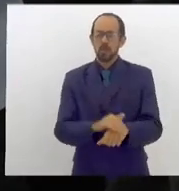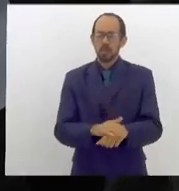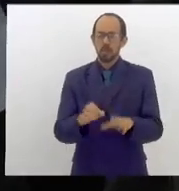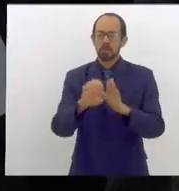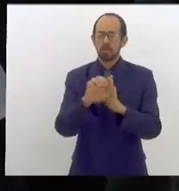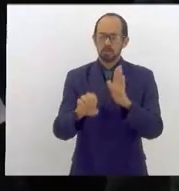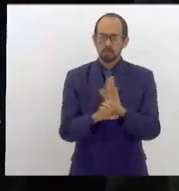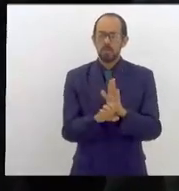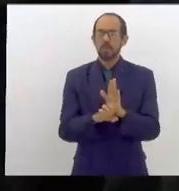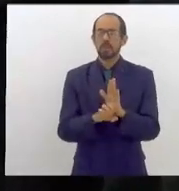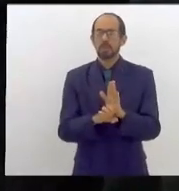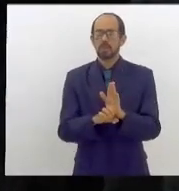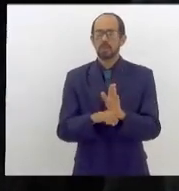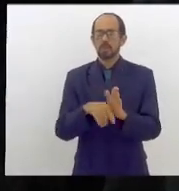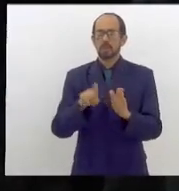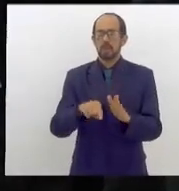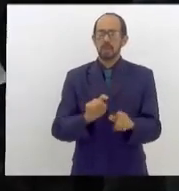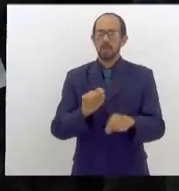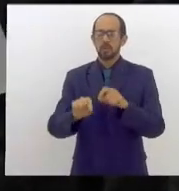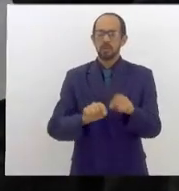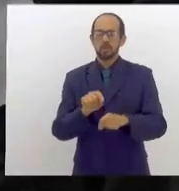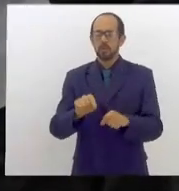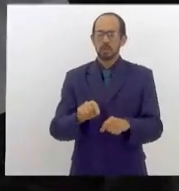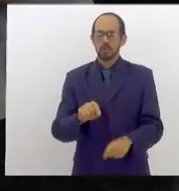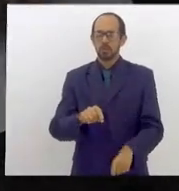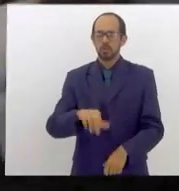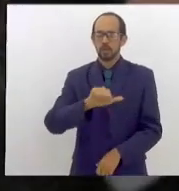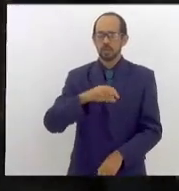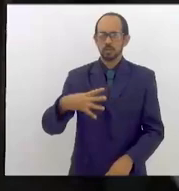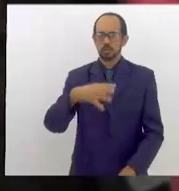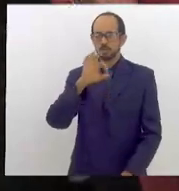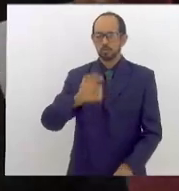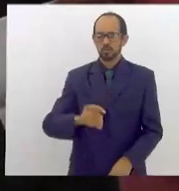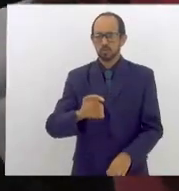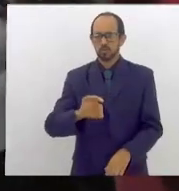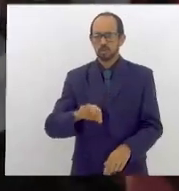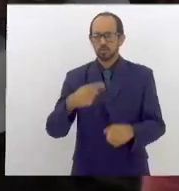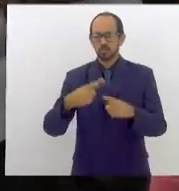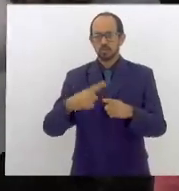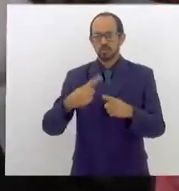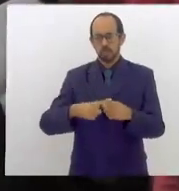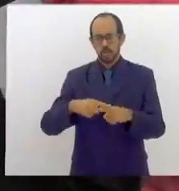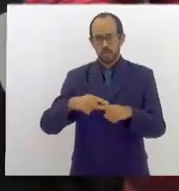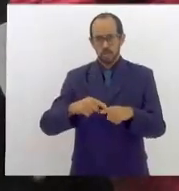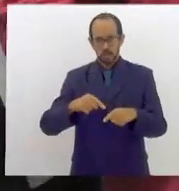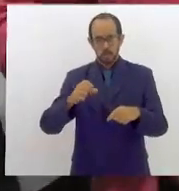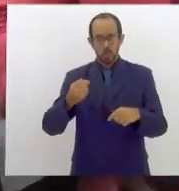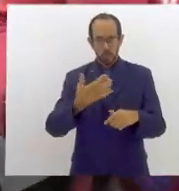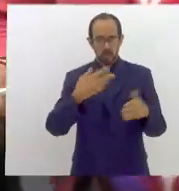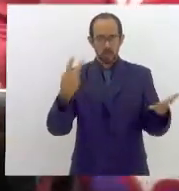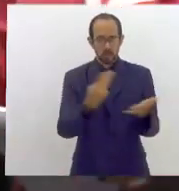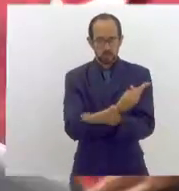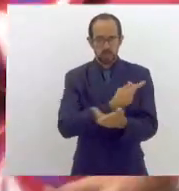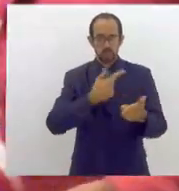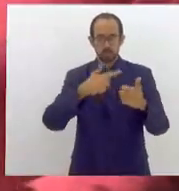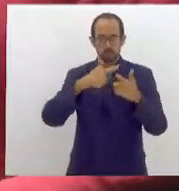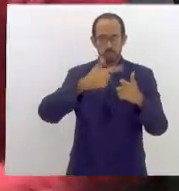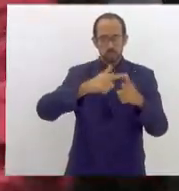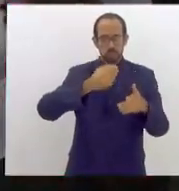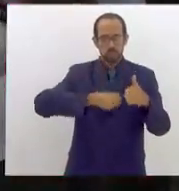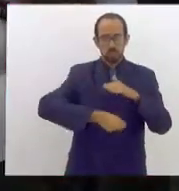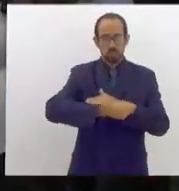a contribuição tinha que ser no mínimo em 14%, porque debaixo de tiro porrada e bomba na legislatura